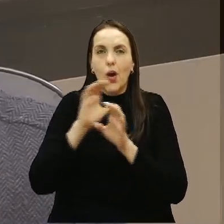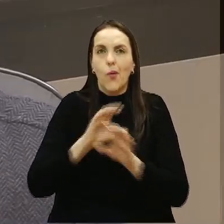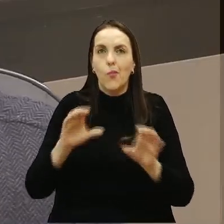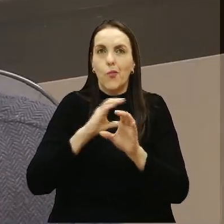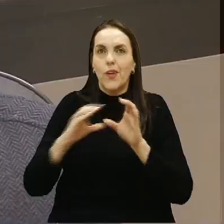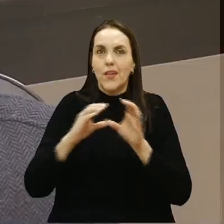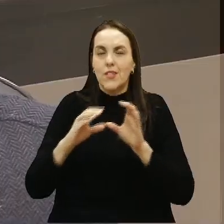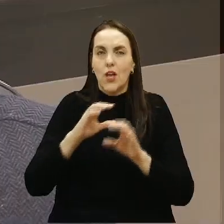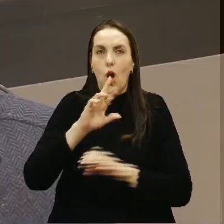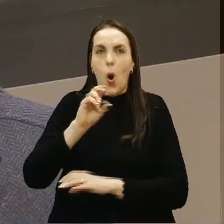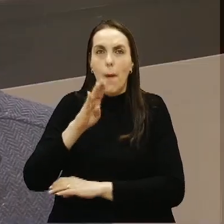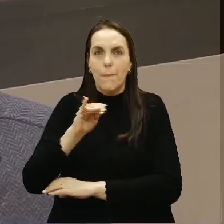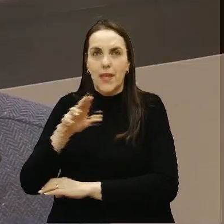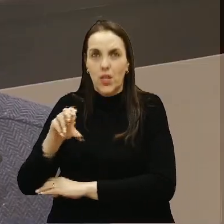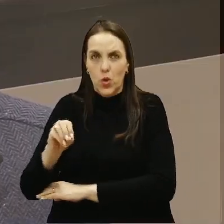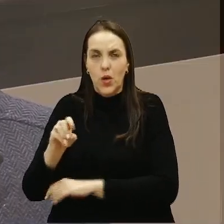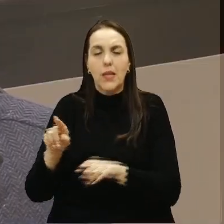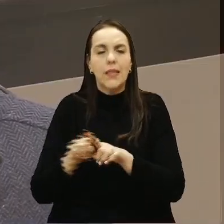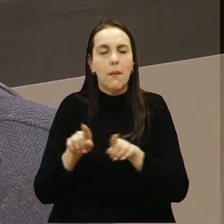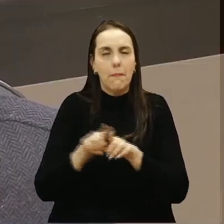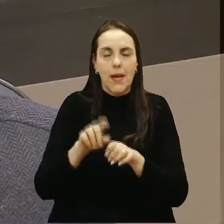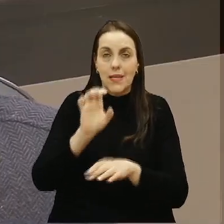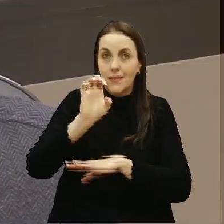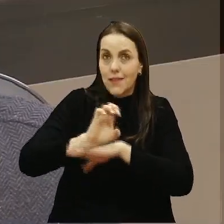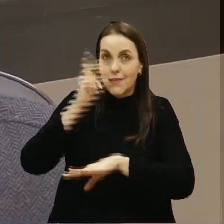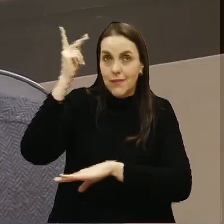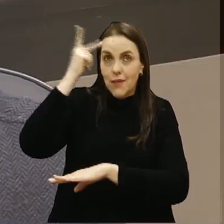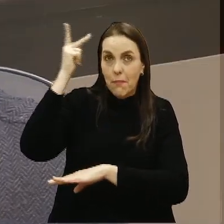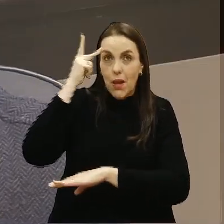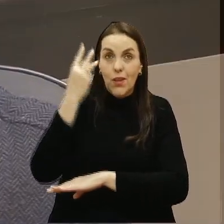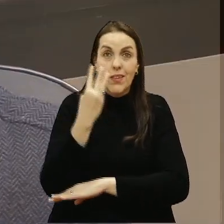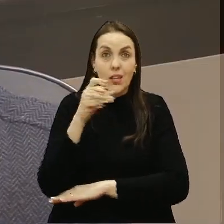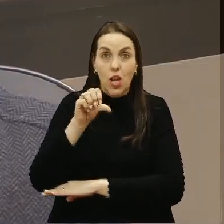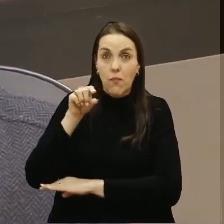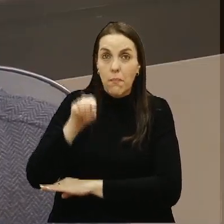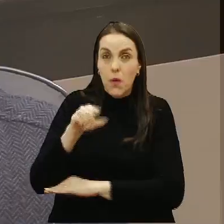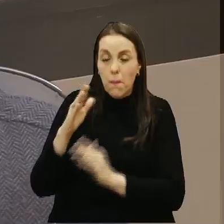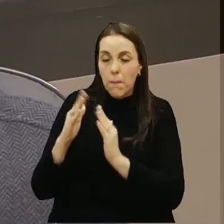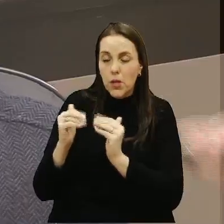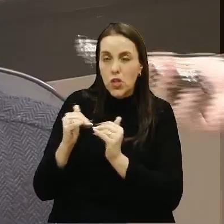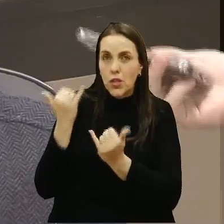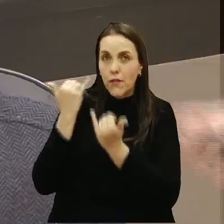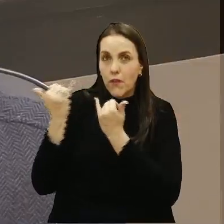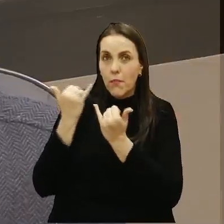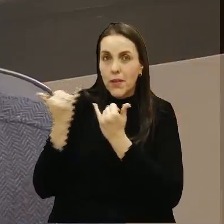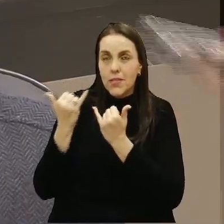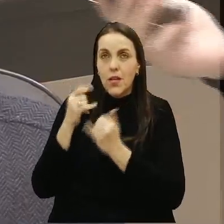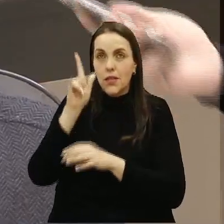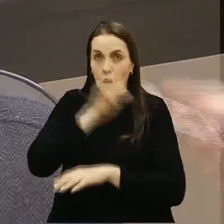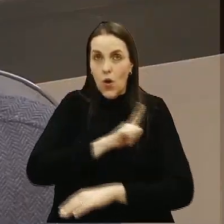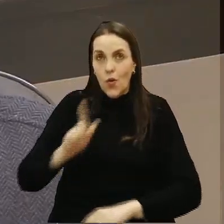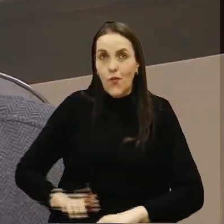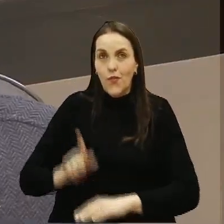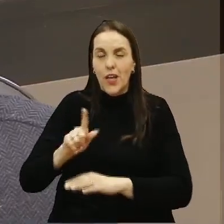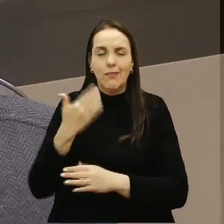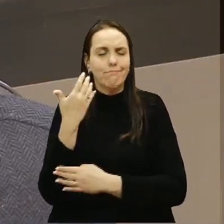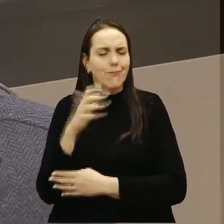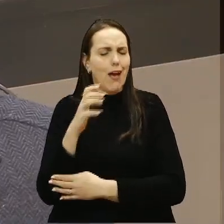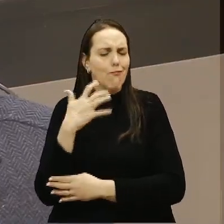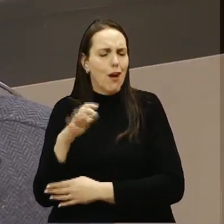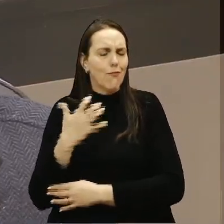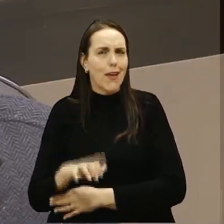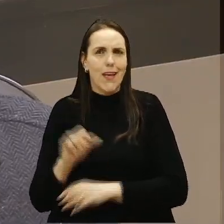de São Paulo relata que 1.339 pedidos de informação enviados ao governo foram negados. Ou seja, o governo não quer